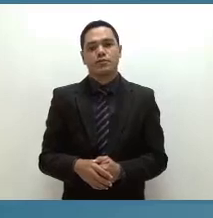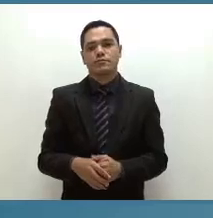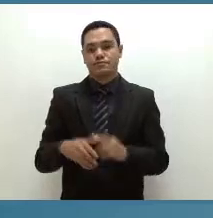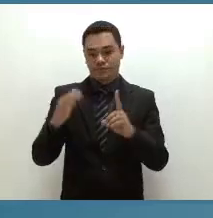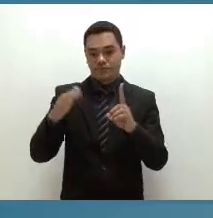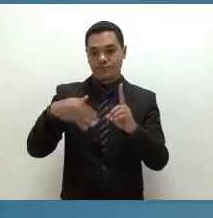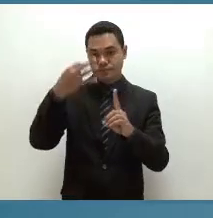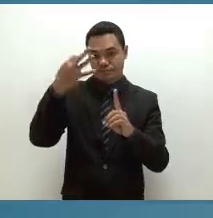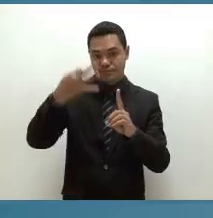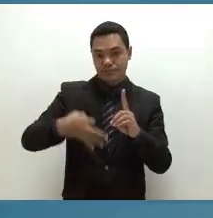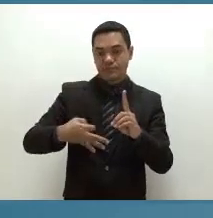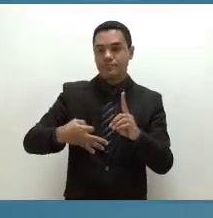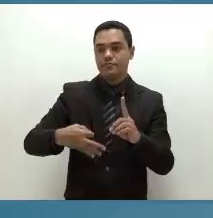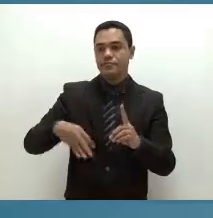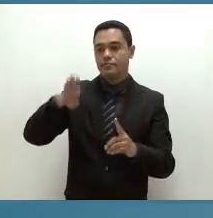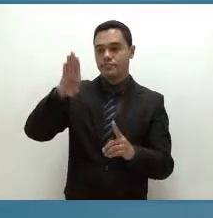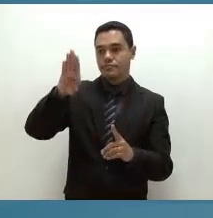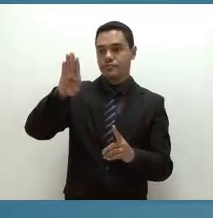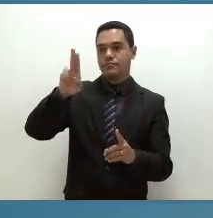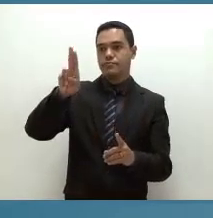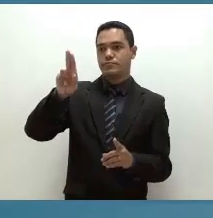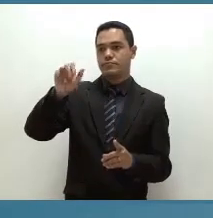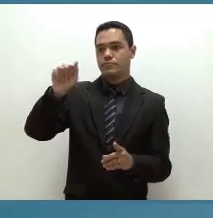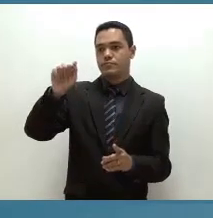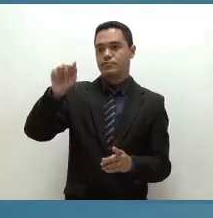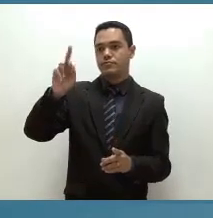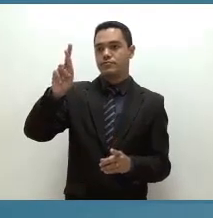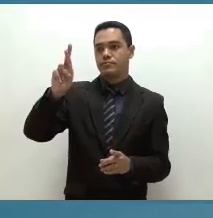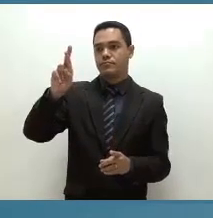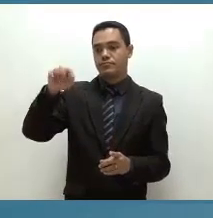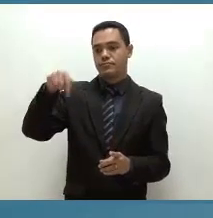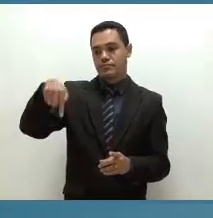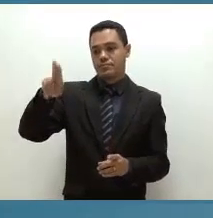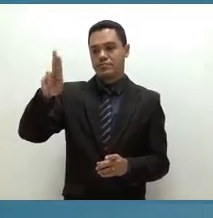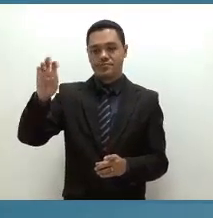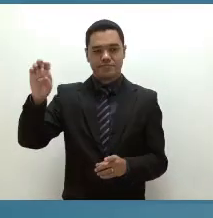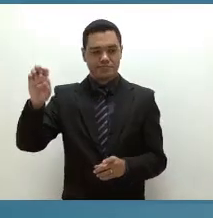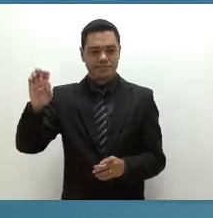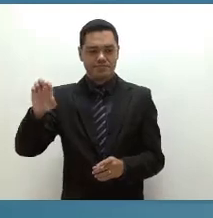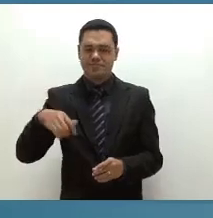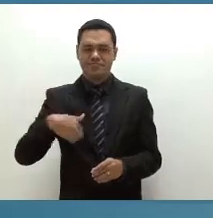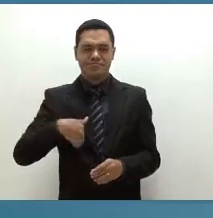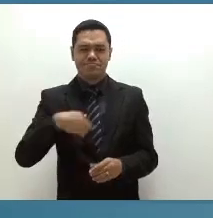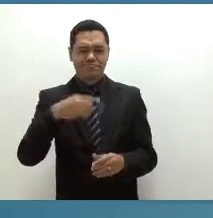desejo um pouco de bom para o meu colega,